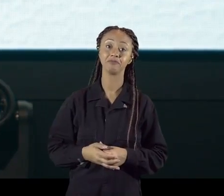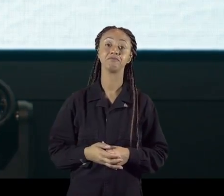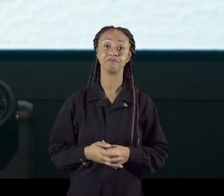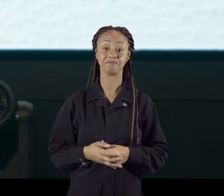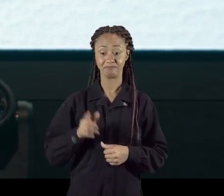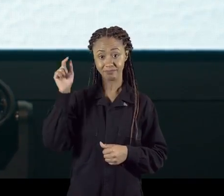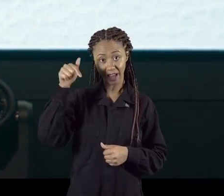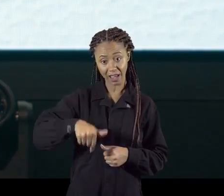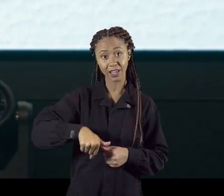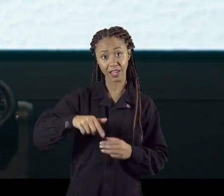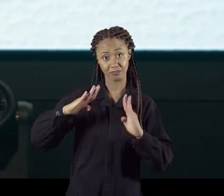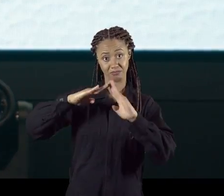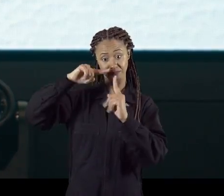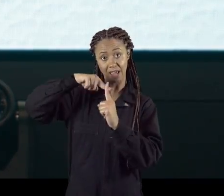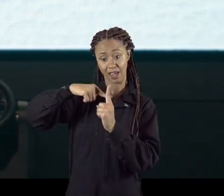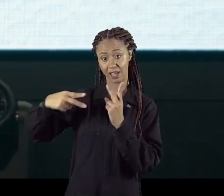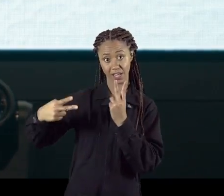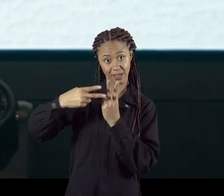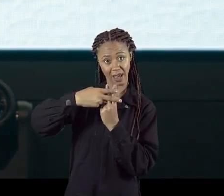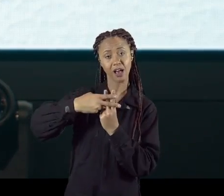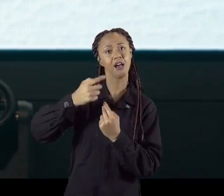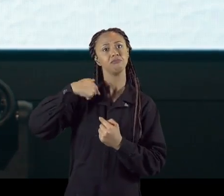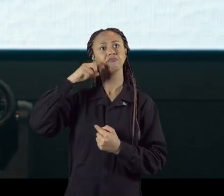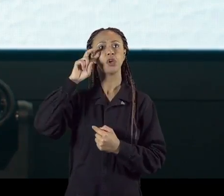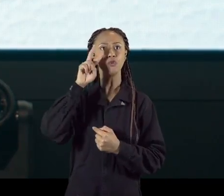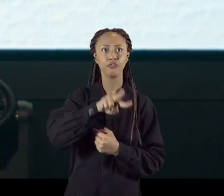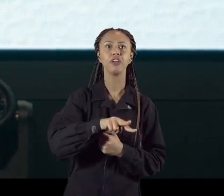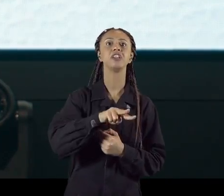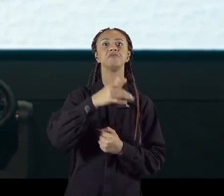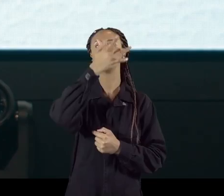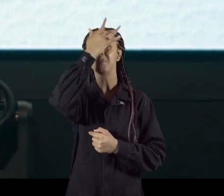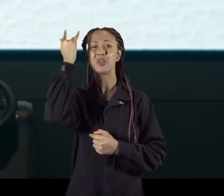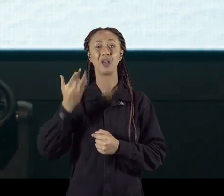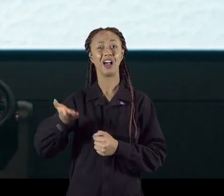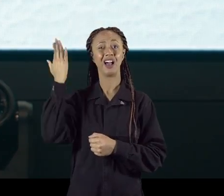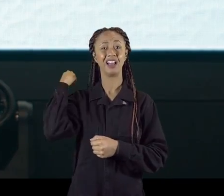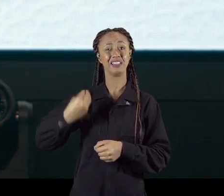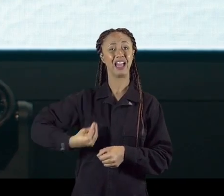pessoas destruídas na sua alma serem restauradas